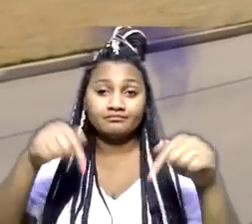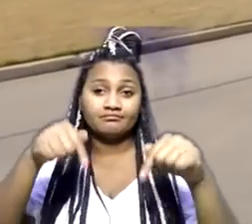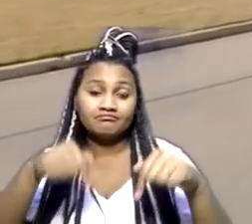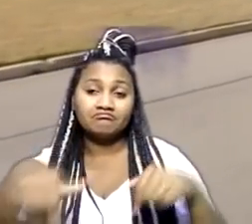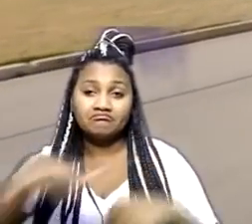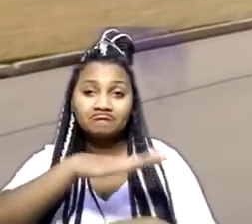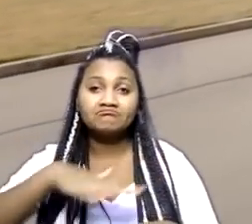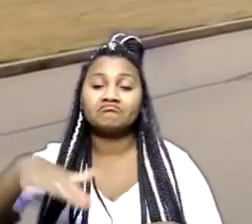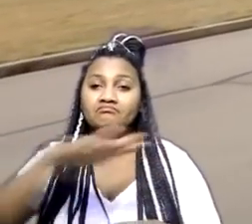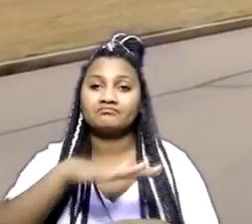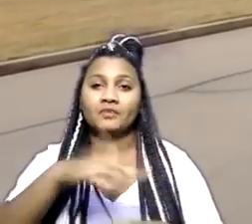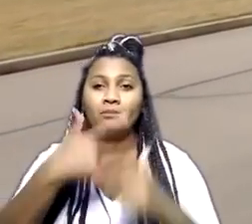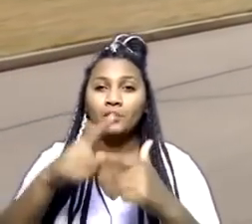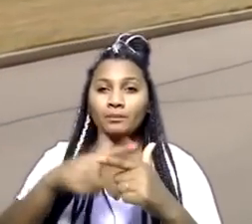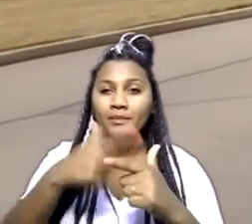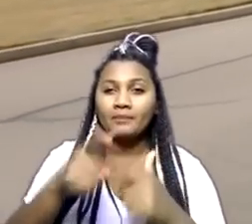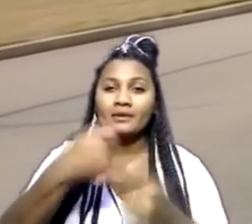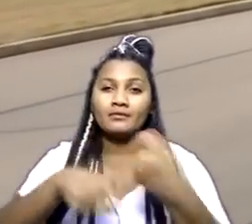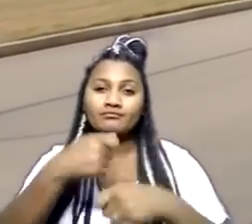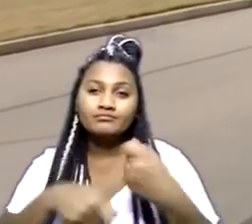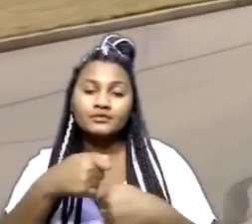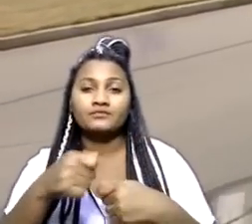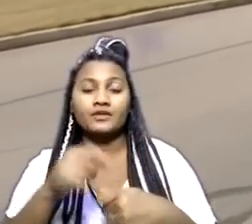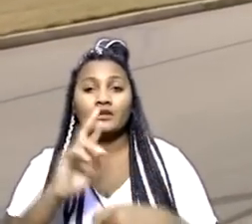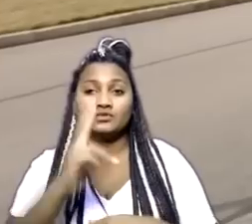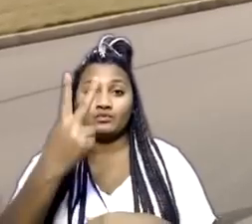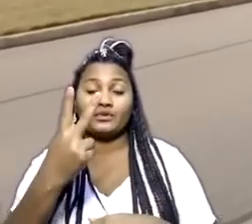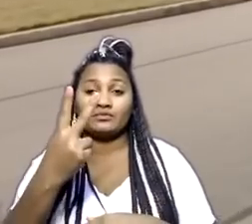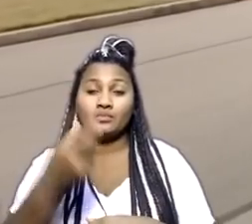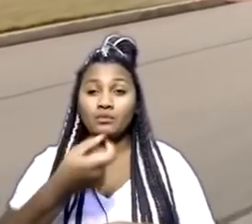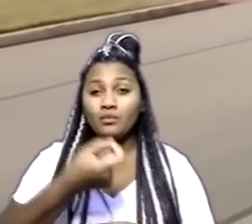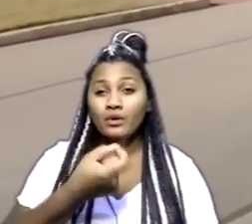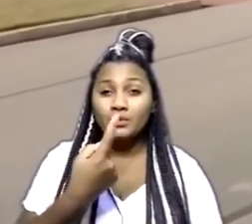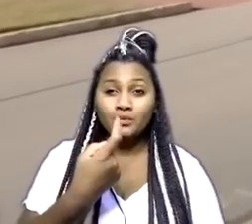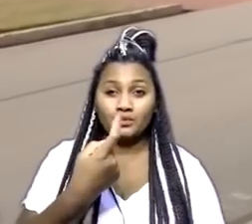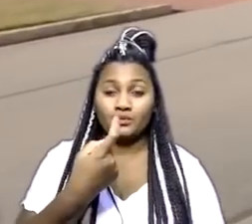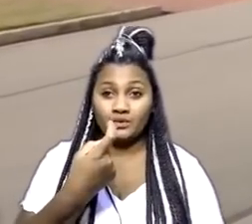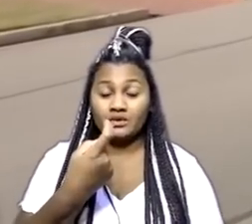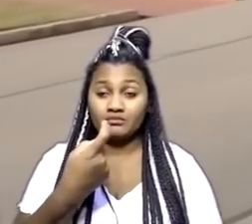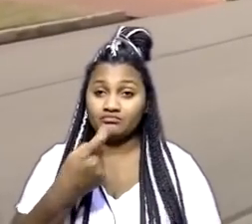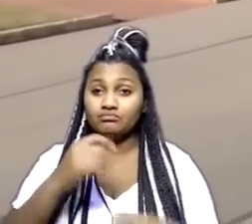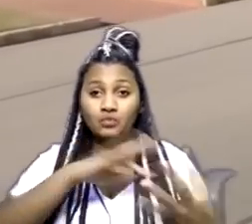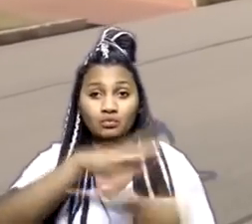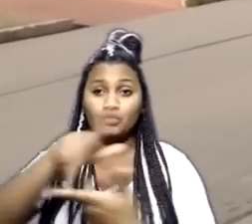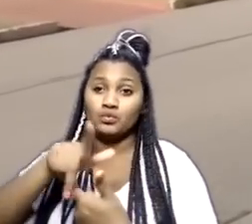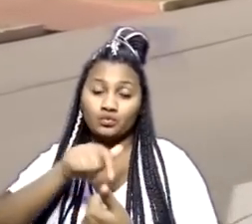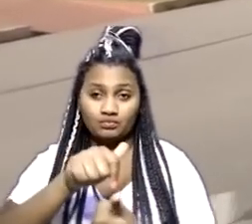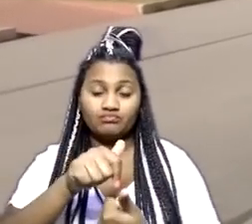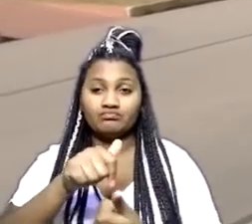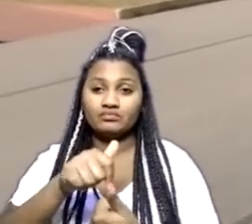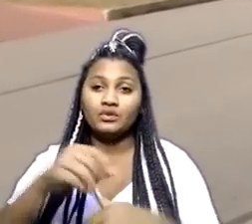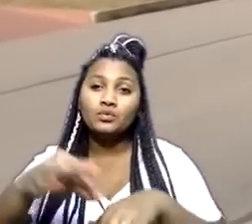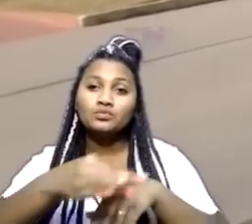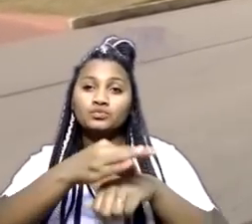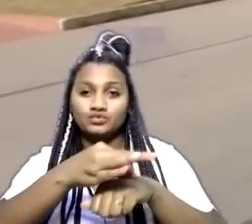Tudo indica que a crise financeira será resolvida com uma moeda única mundial, provavelmente um chip sobre a pele.